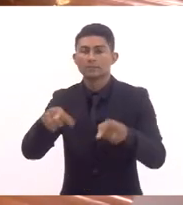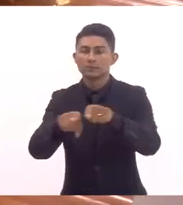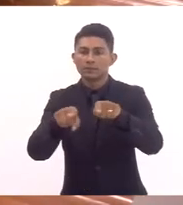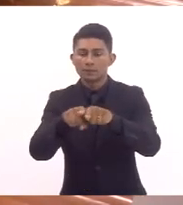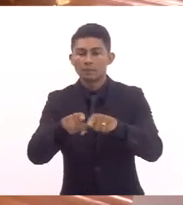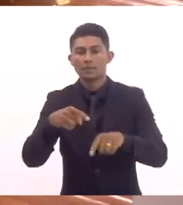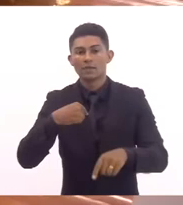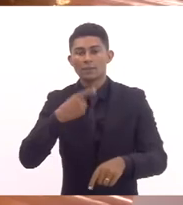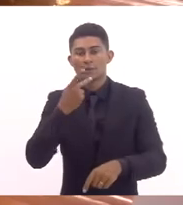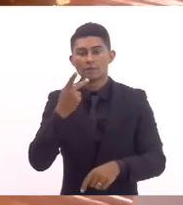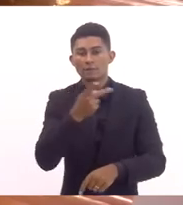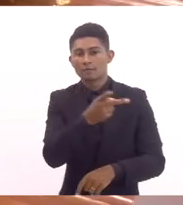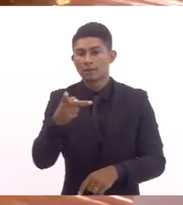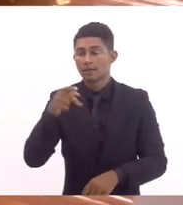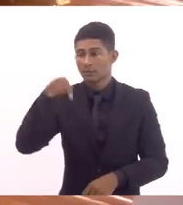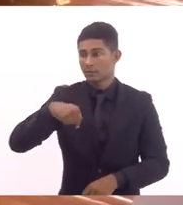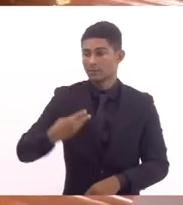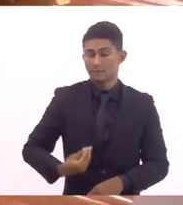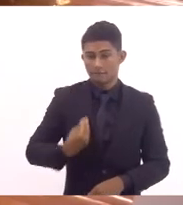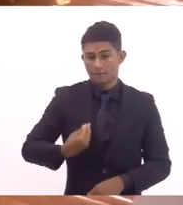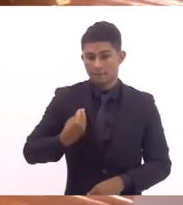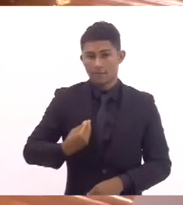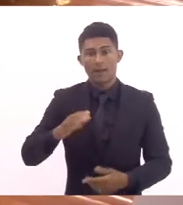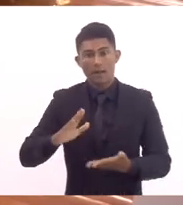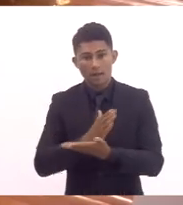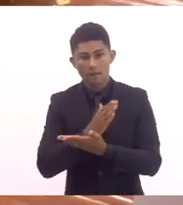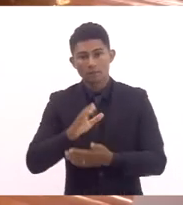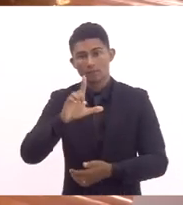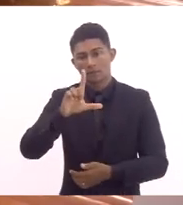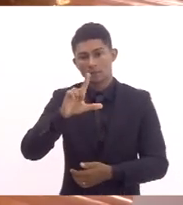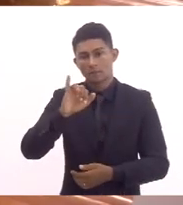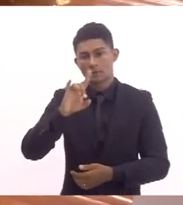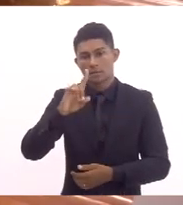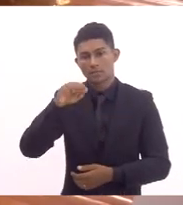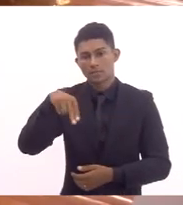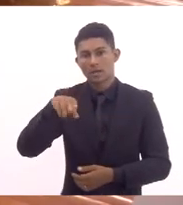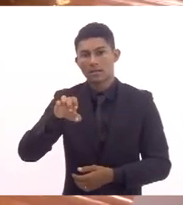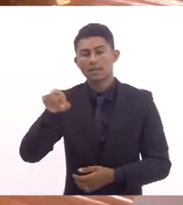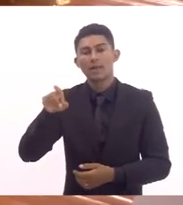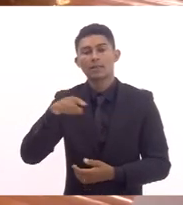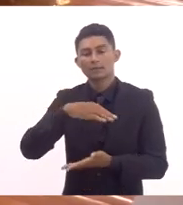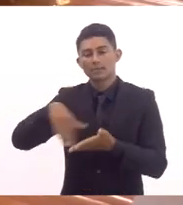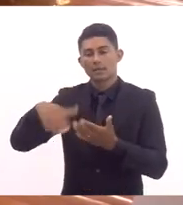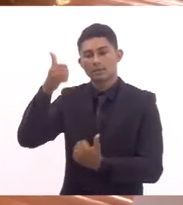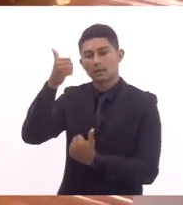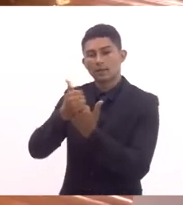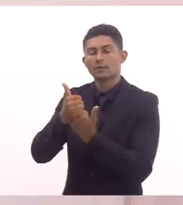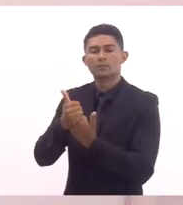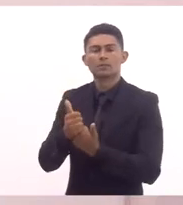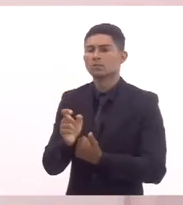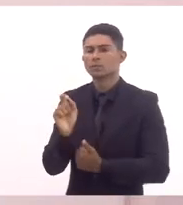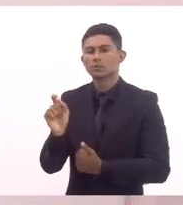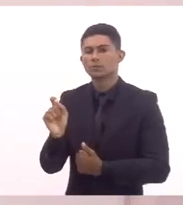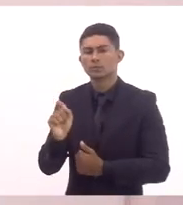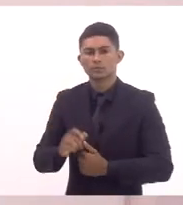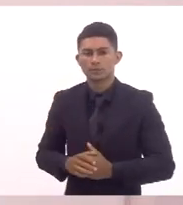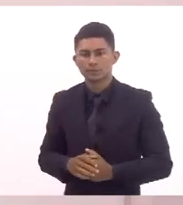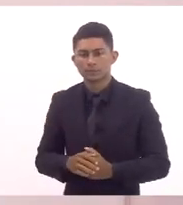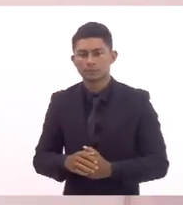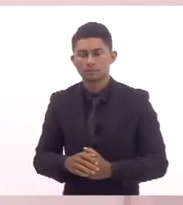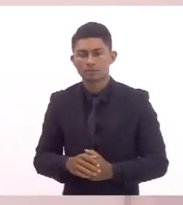e cite algumas presenças a Lidiane de Paula subsecretária da secretaria